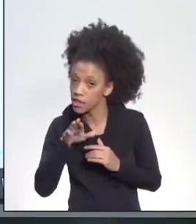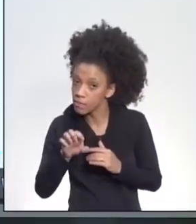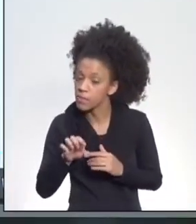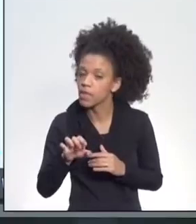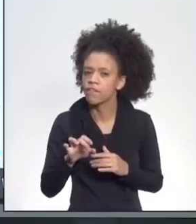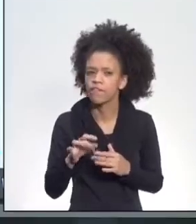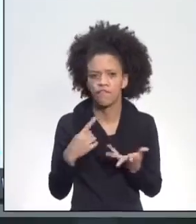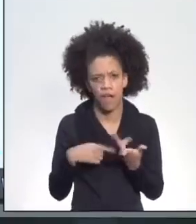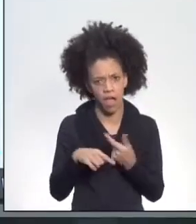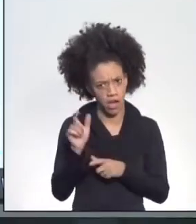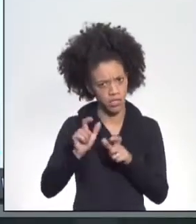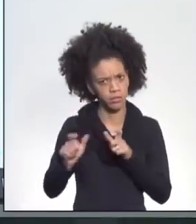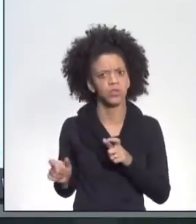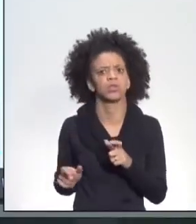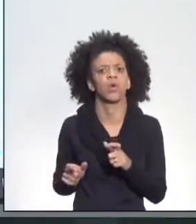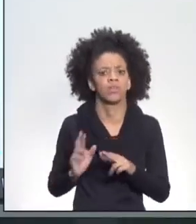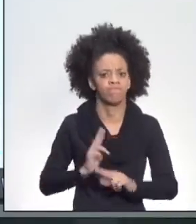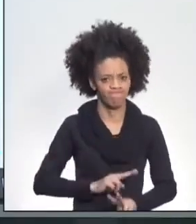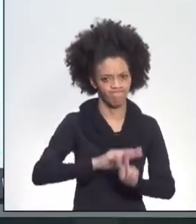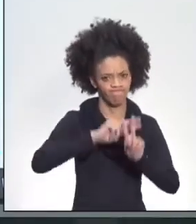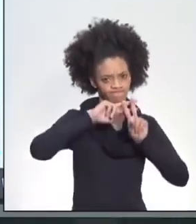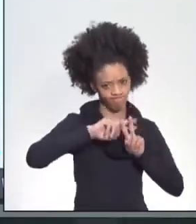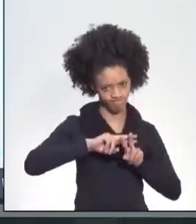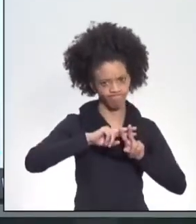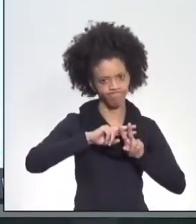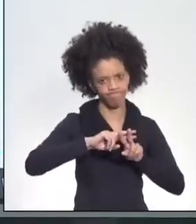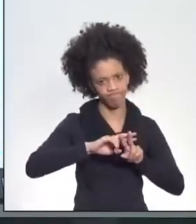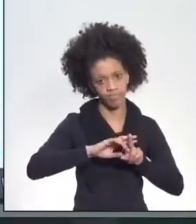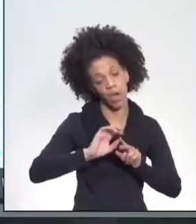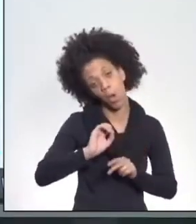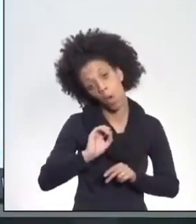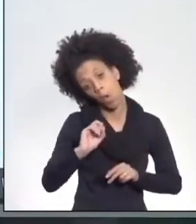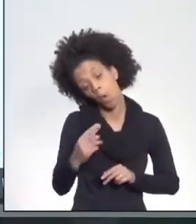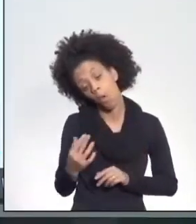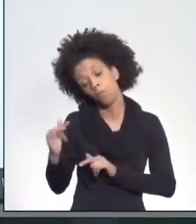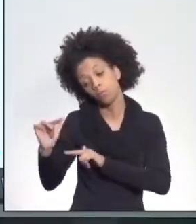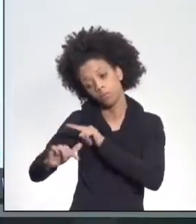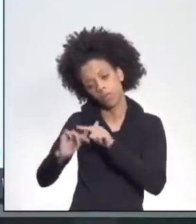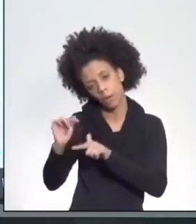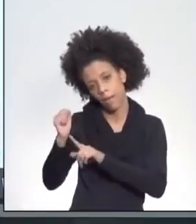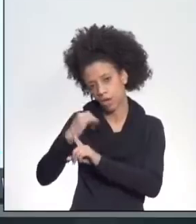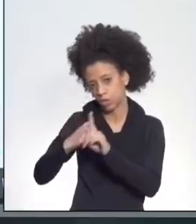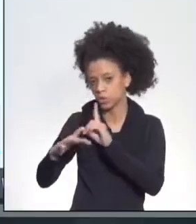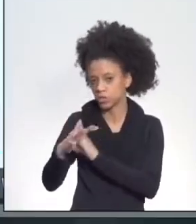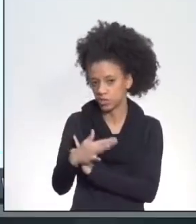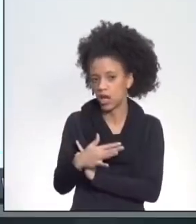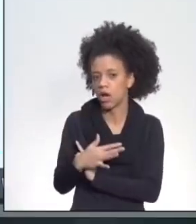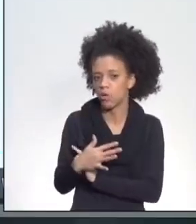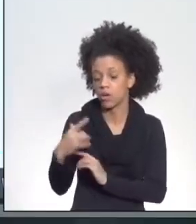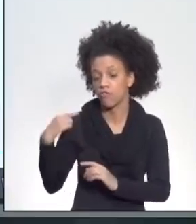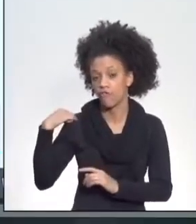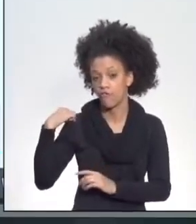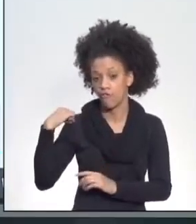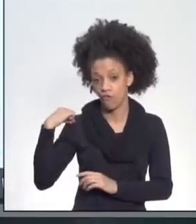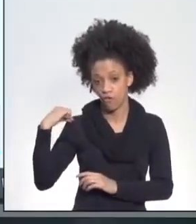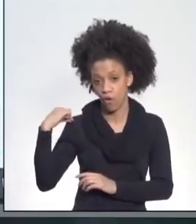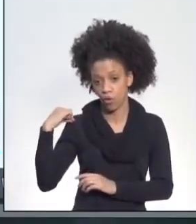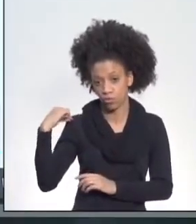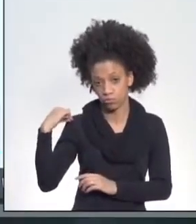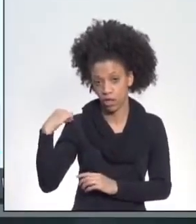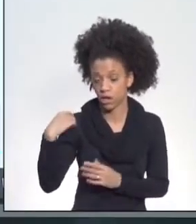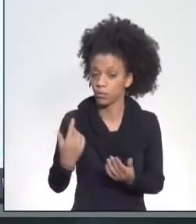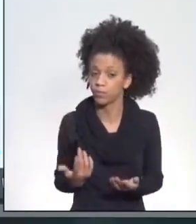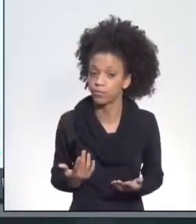aí acabam tendo que pagar, através aí de trabalhos sociais, voluntários, né? Pagar